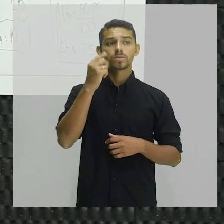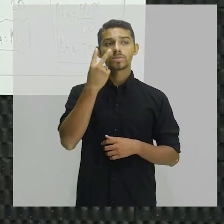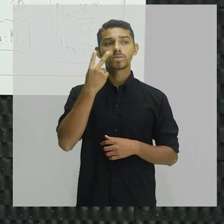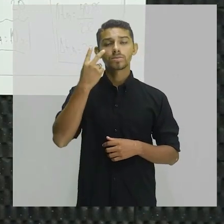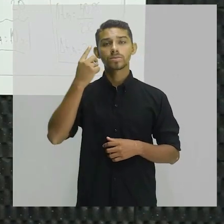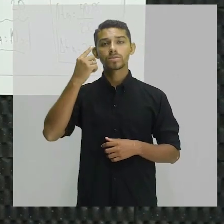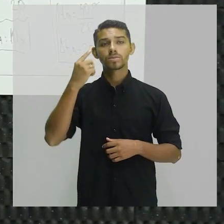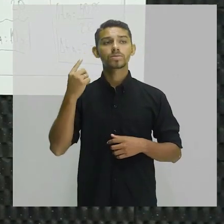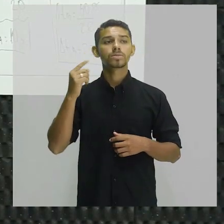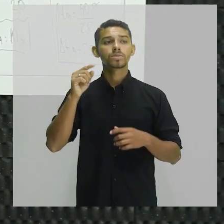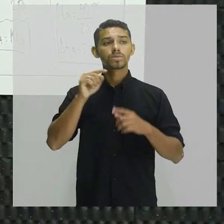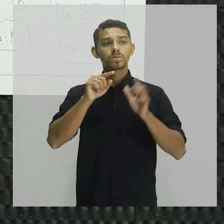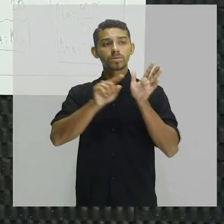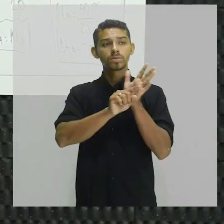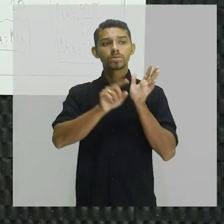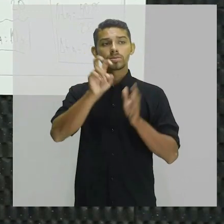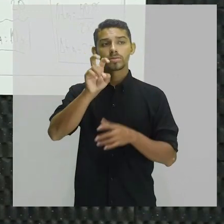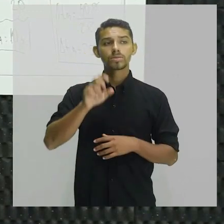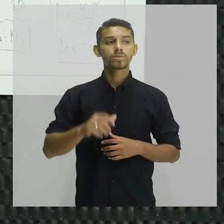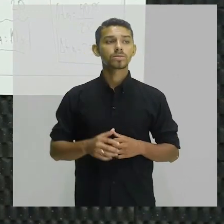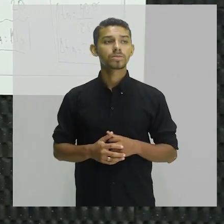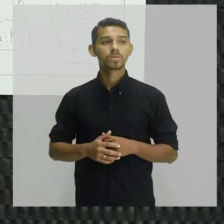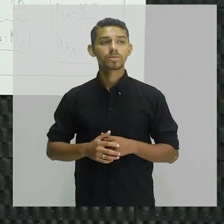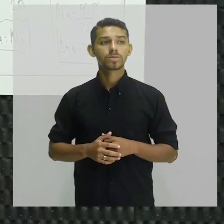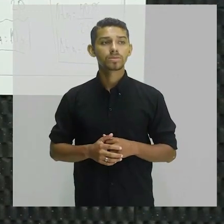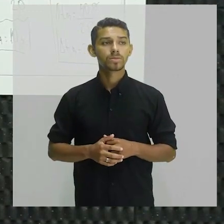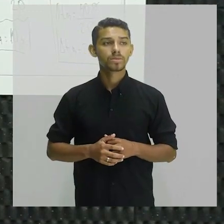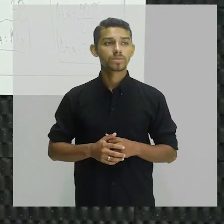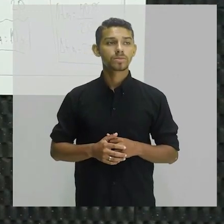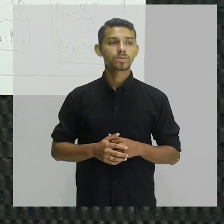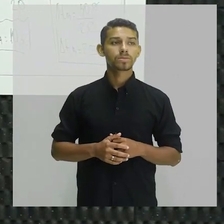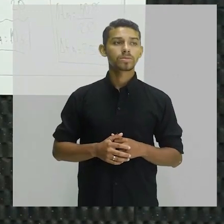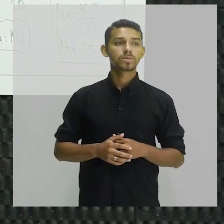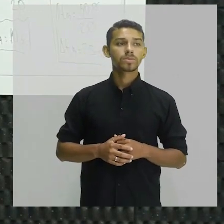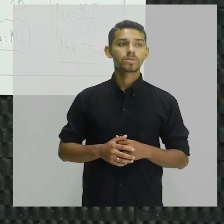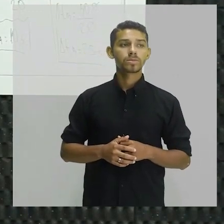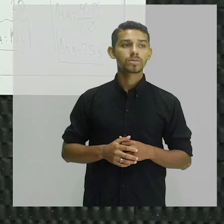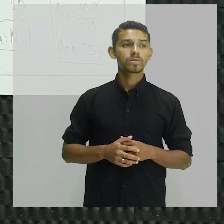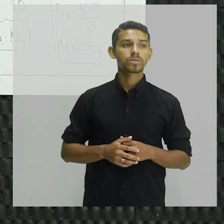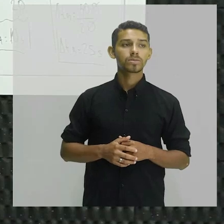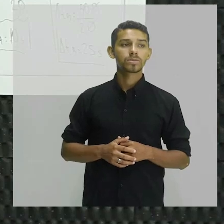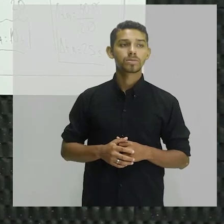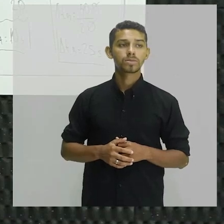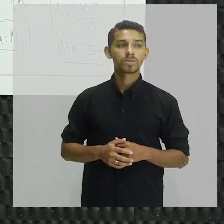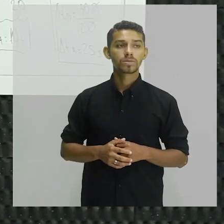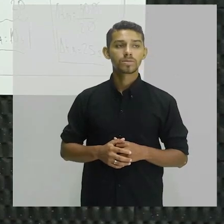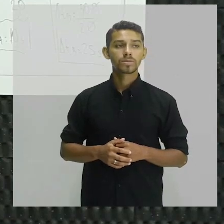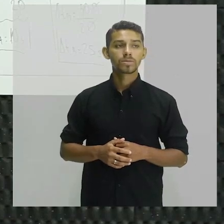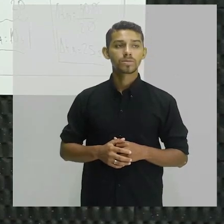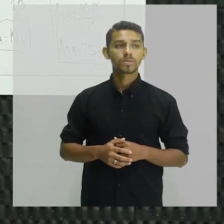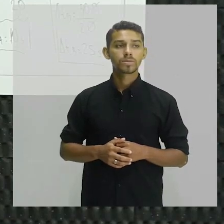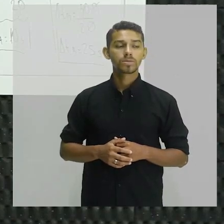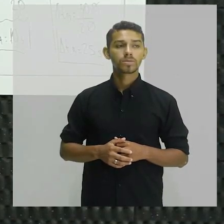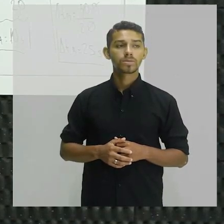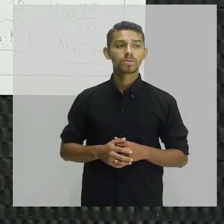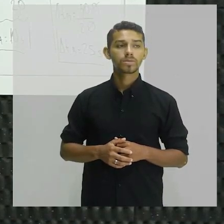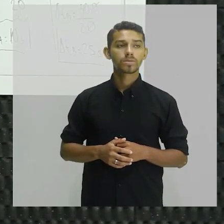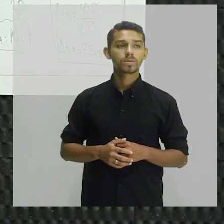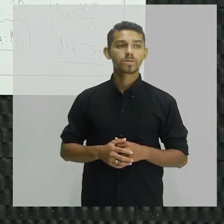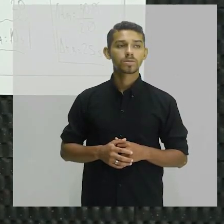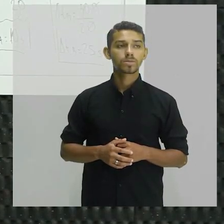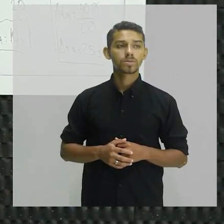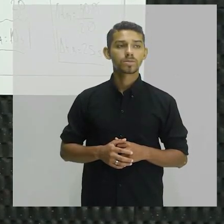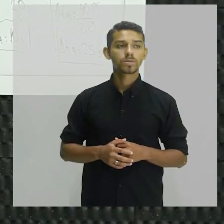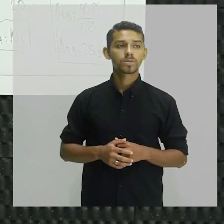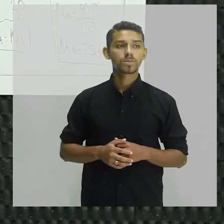Isso vai dar um total de quanto? Ó? Vai dar aqui 28 menos 5 vezes 4 sobre